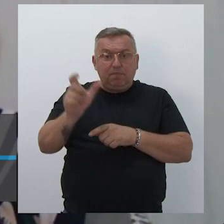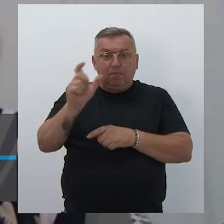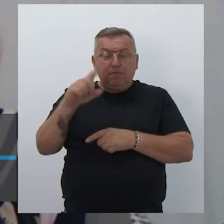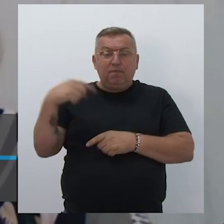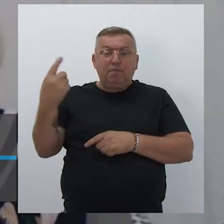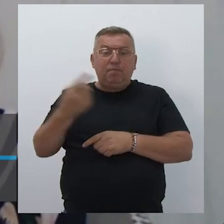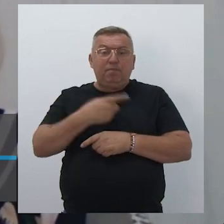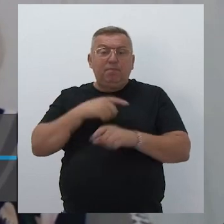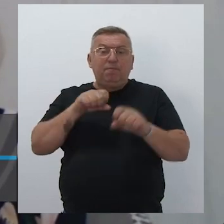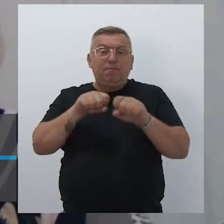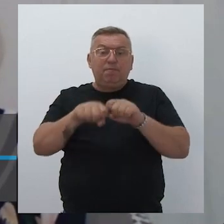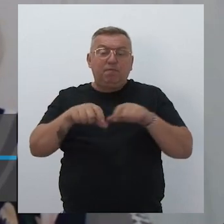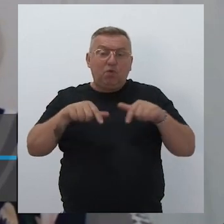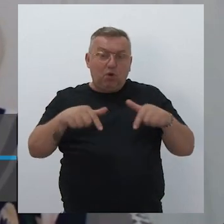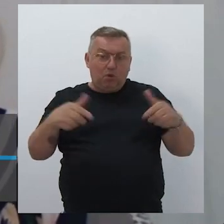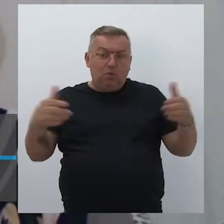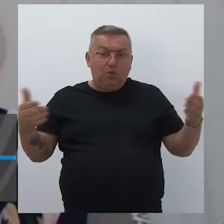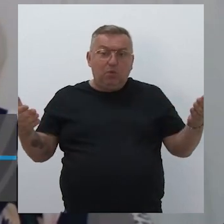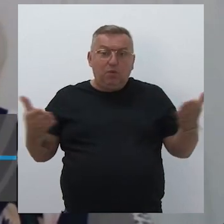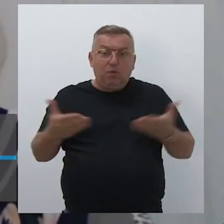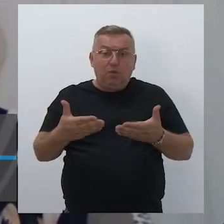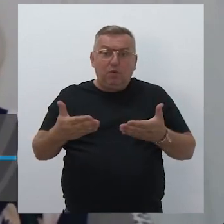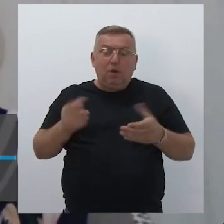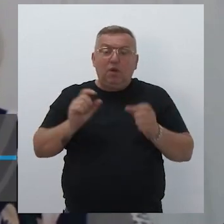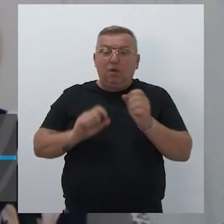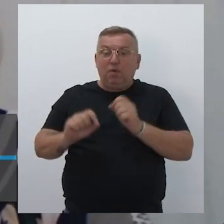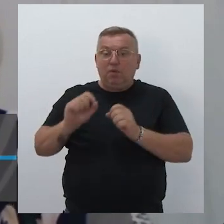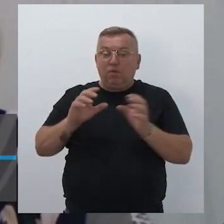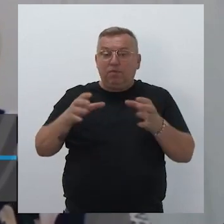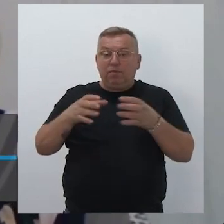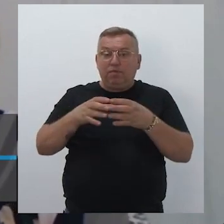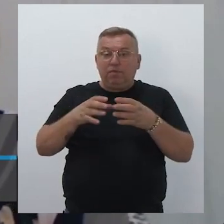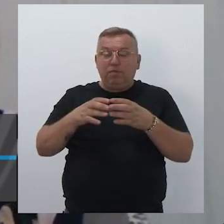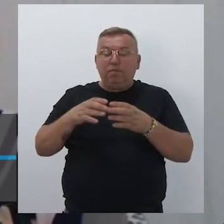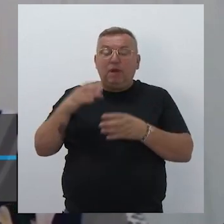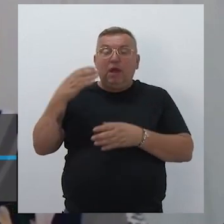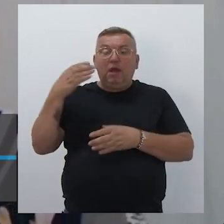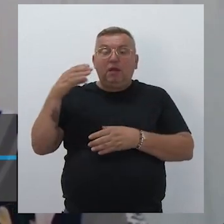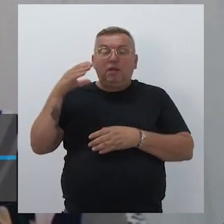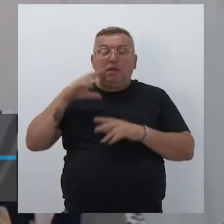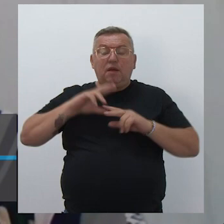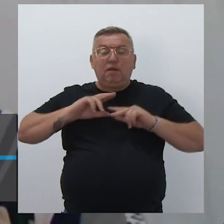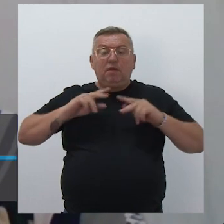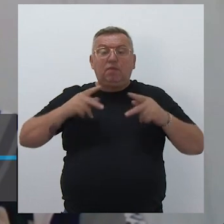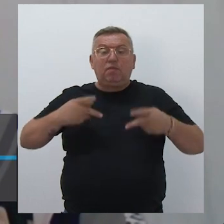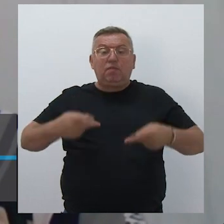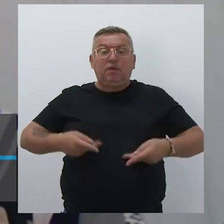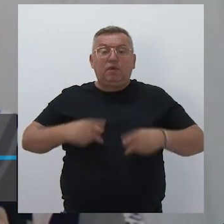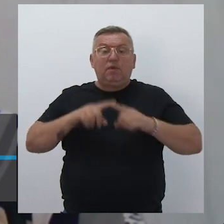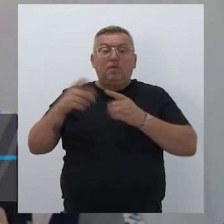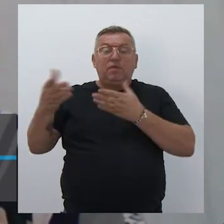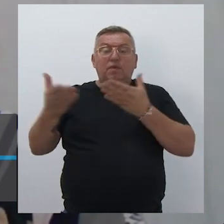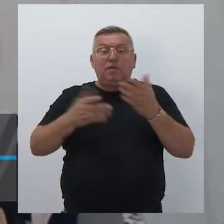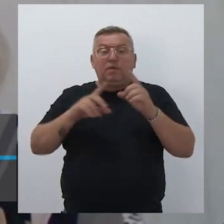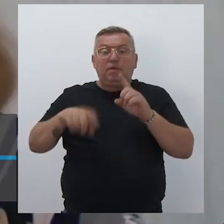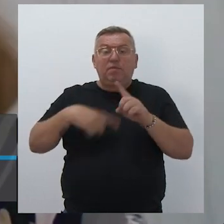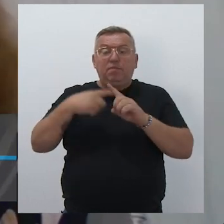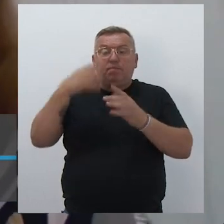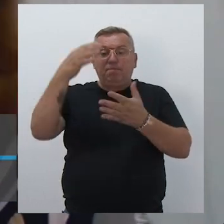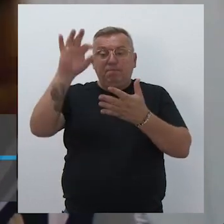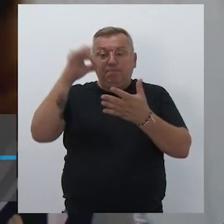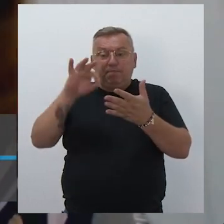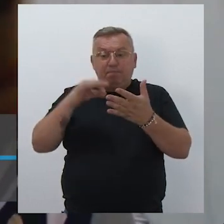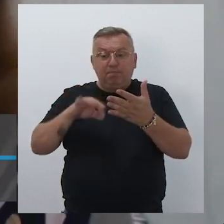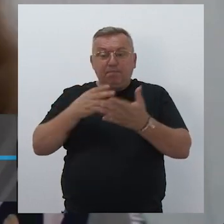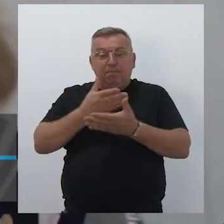nossa formação de hoje na TBC é com a equipe de Ciências Humanas. Então, eles sim vão trazer um pouquinho mais de detalhes, como eu